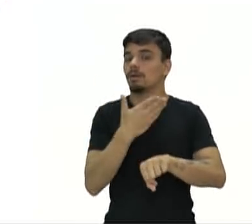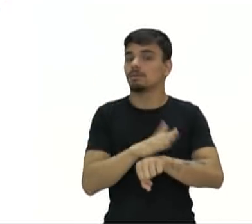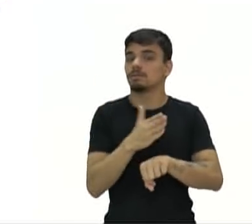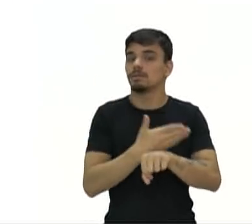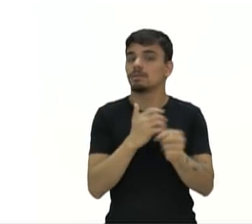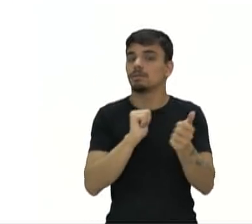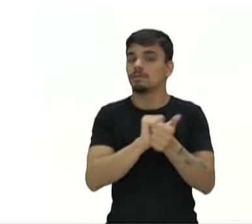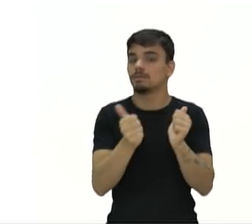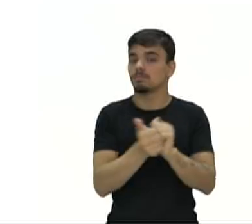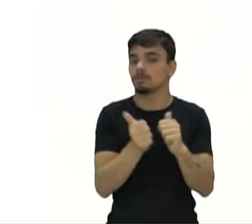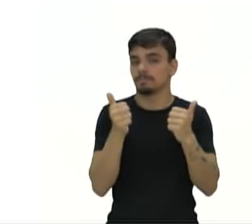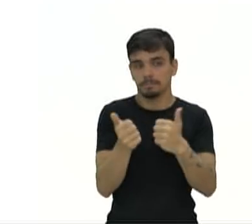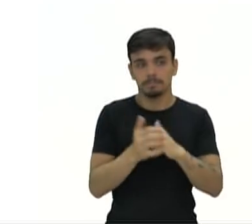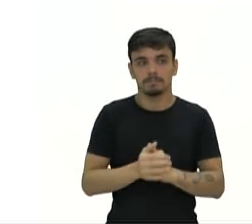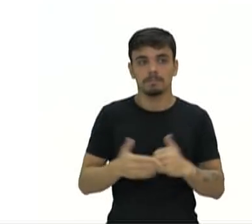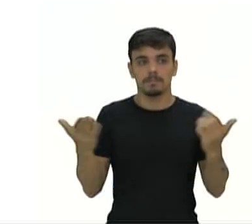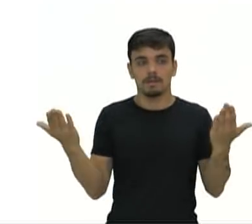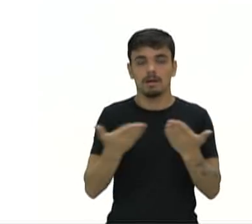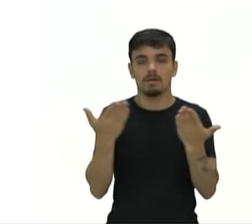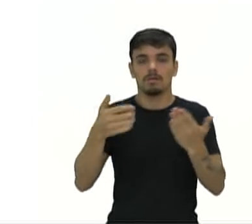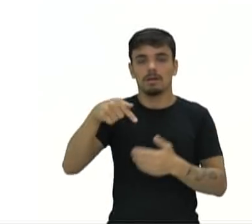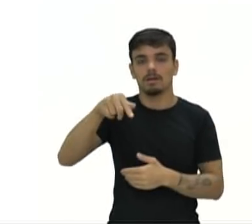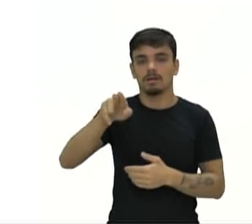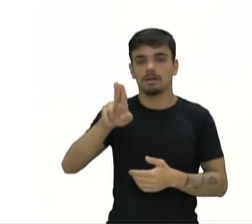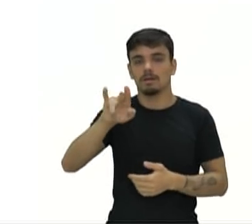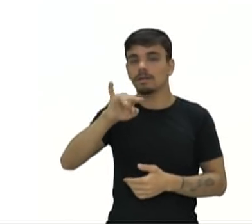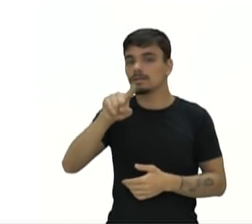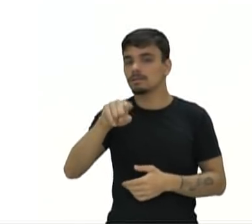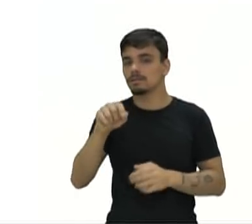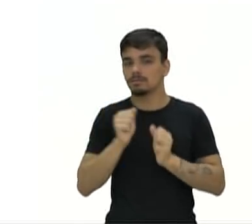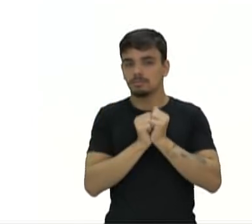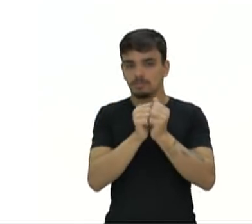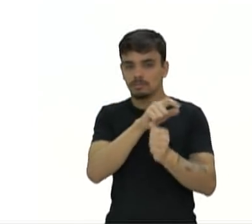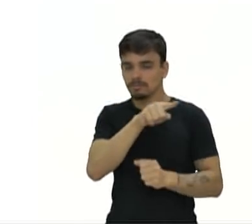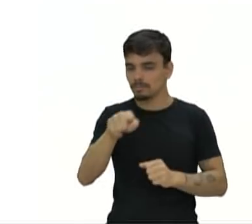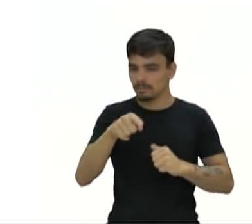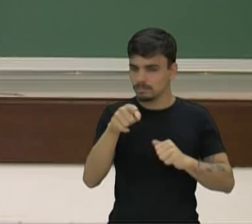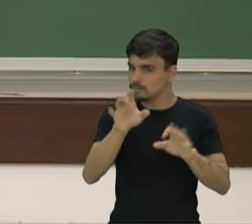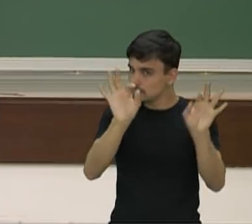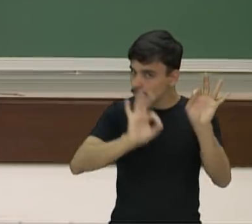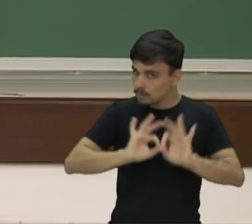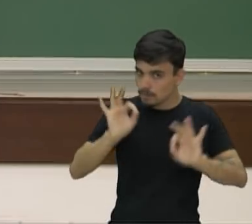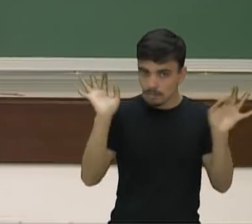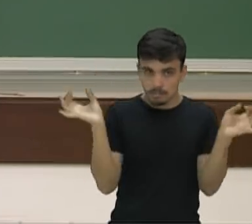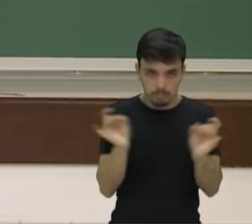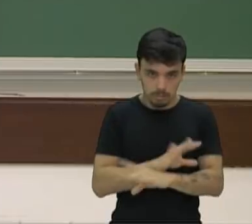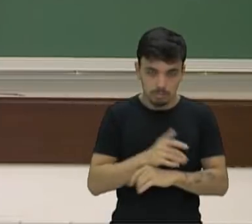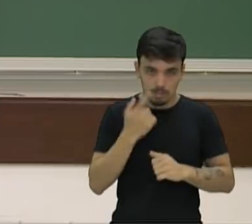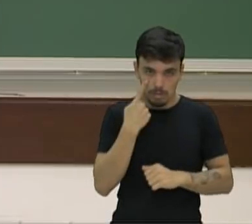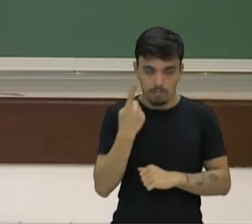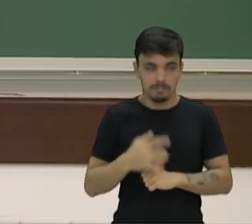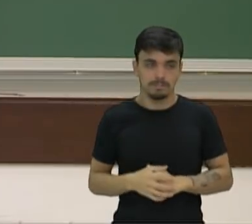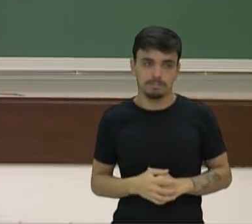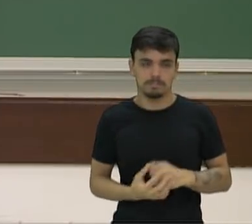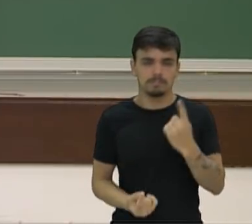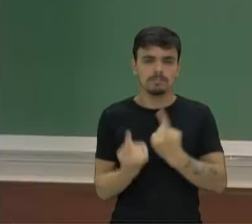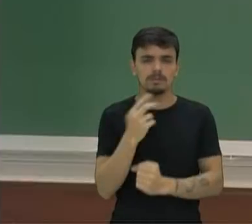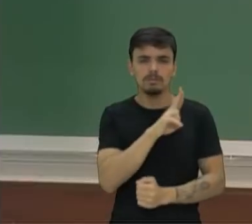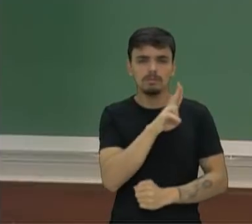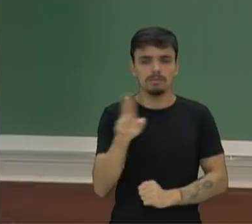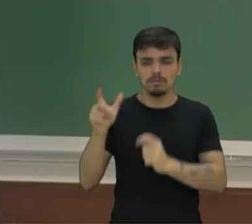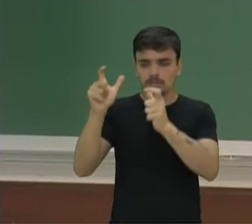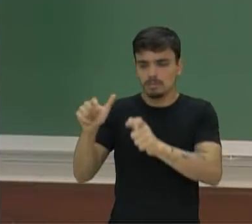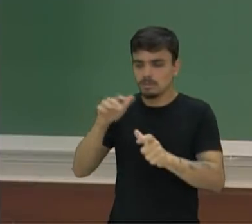educação física. Vamos fazer juntos? Chegou o grande momento. Preparados aí? Vamos lá? Vamos lá. Qual o nome do